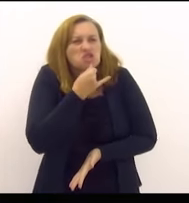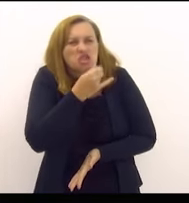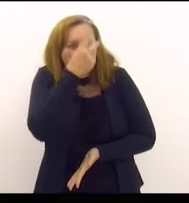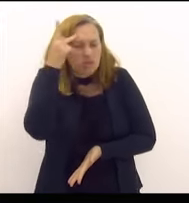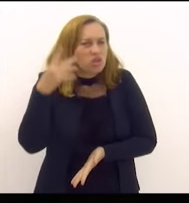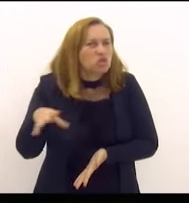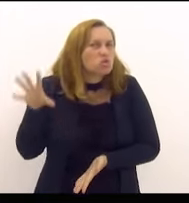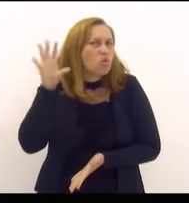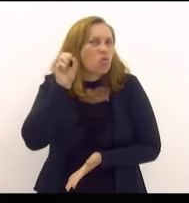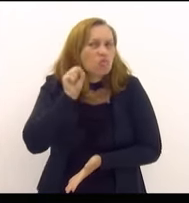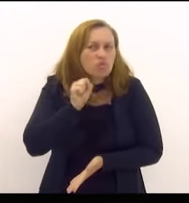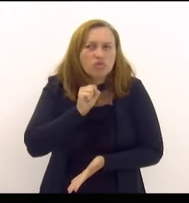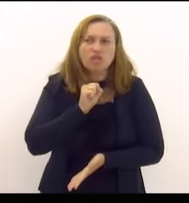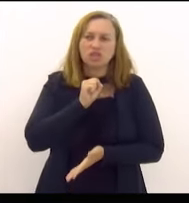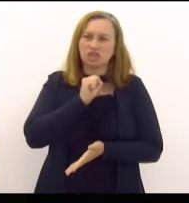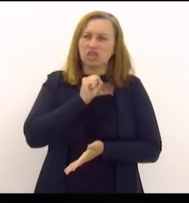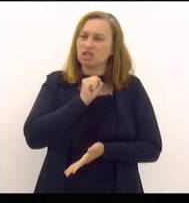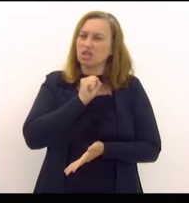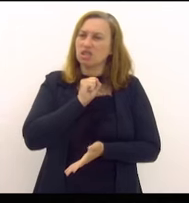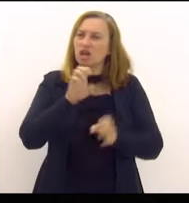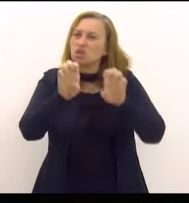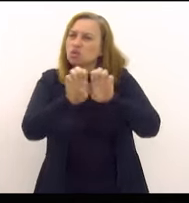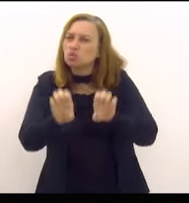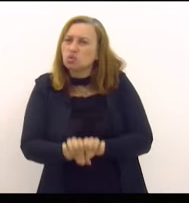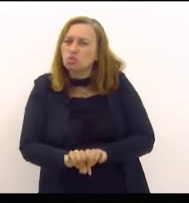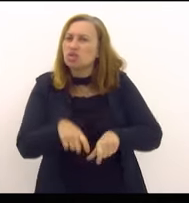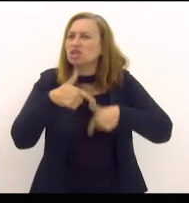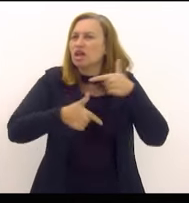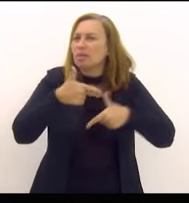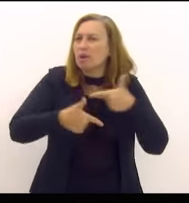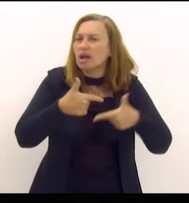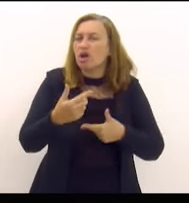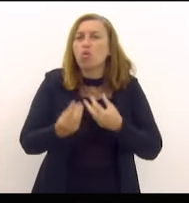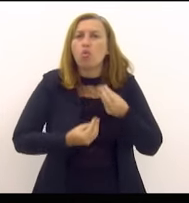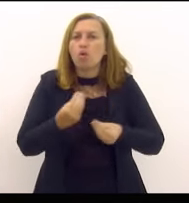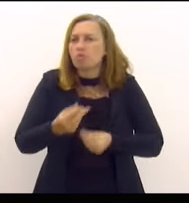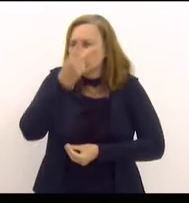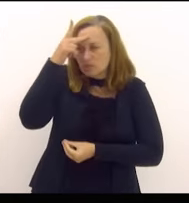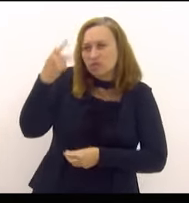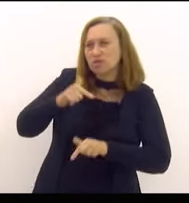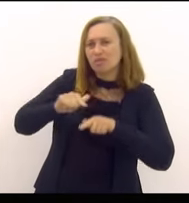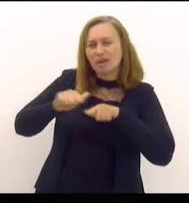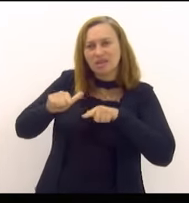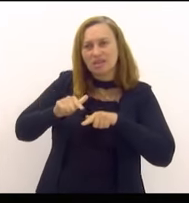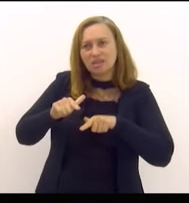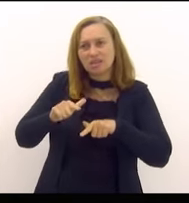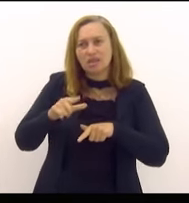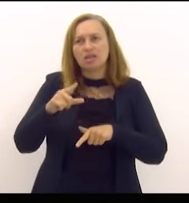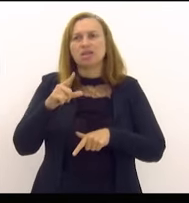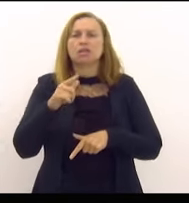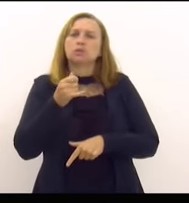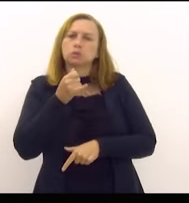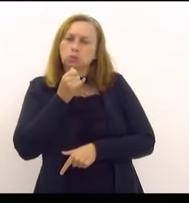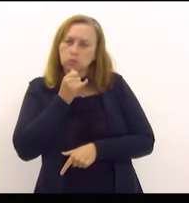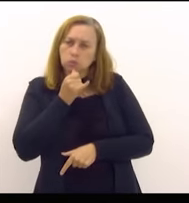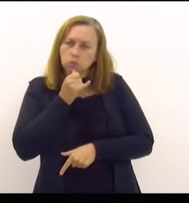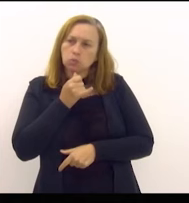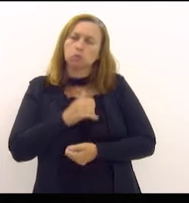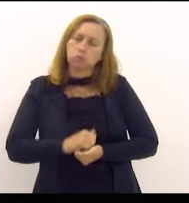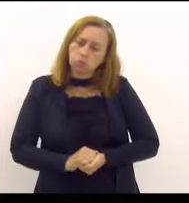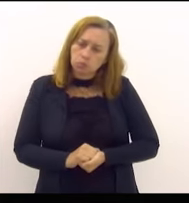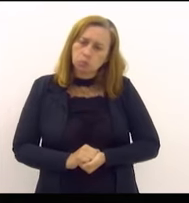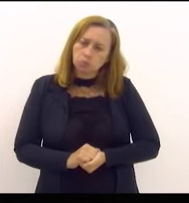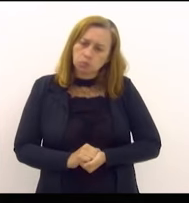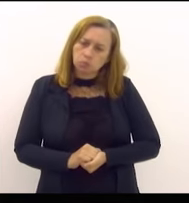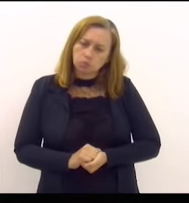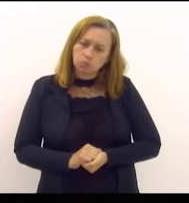ouvia dar conta da estrutura de trabalho, como essas pessoas estão trabalhando, é de fato extremamente angustiante.